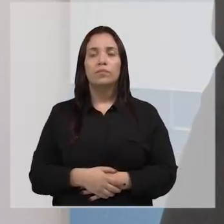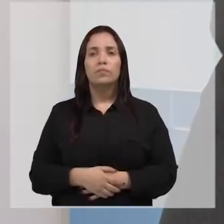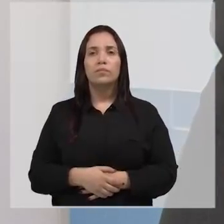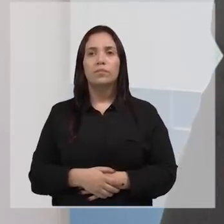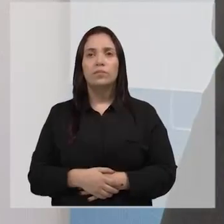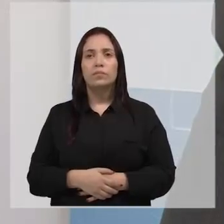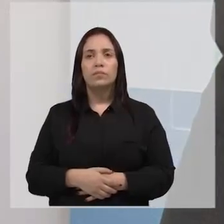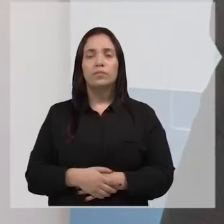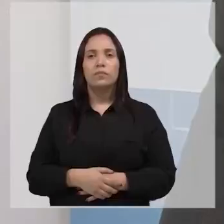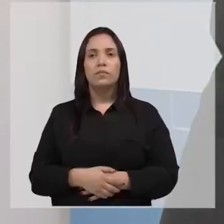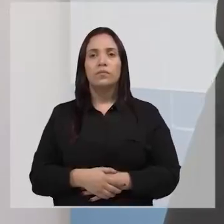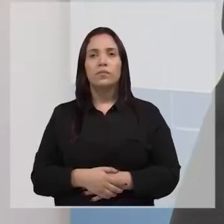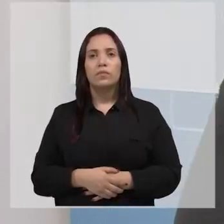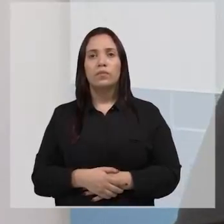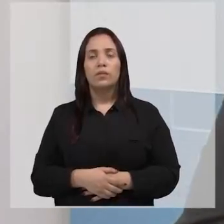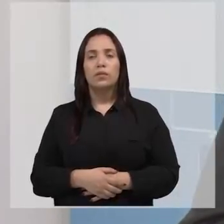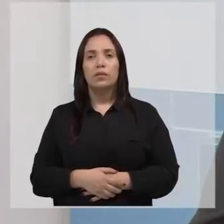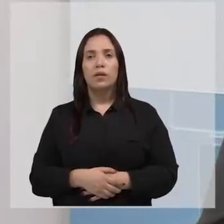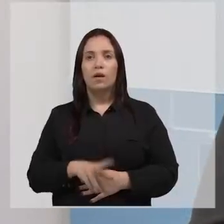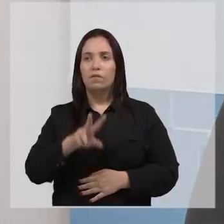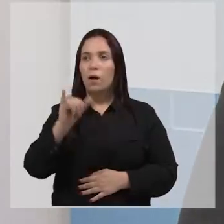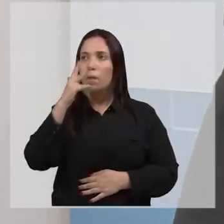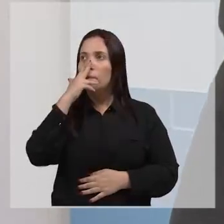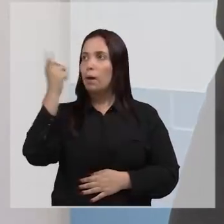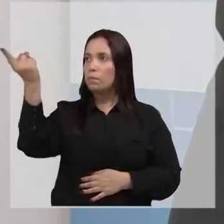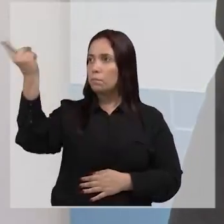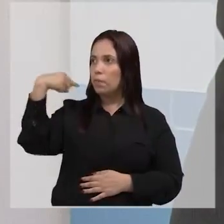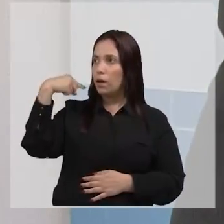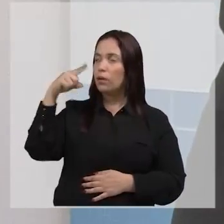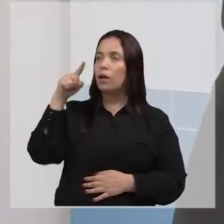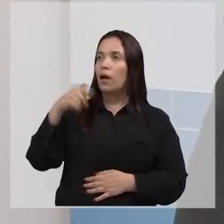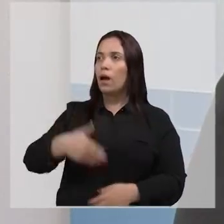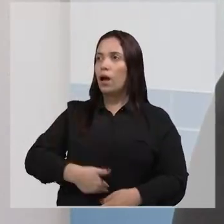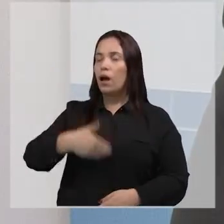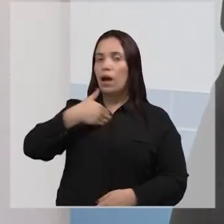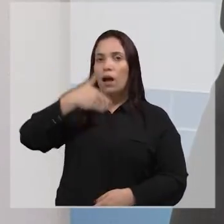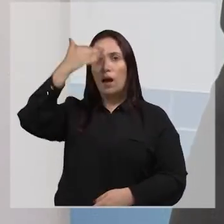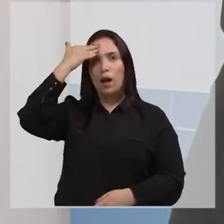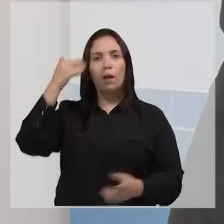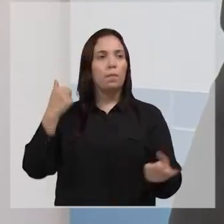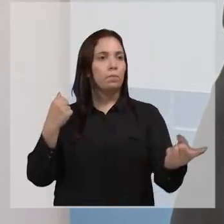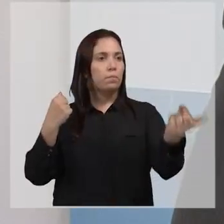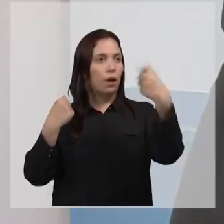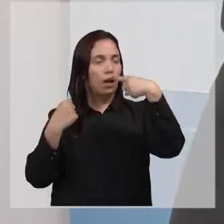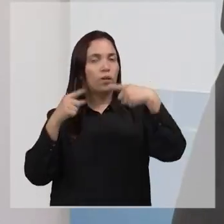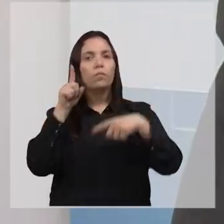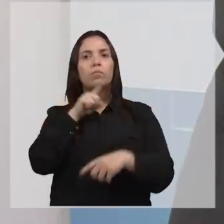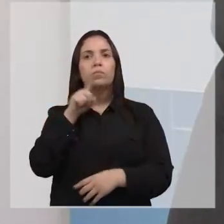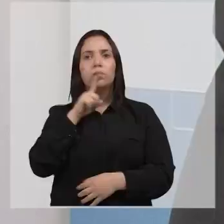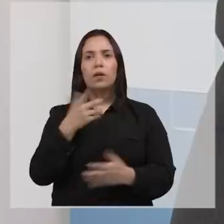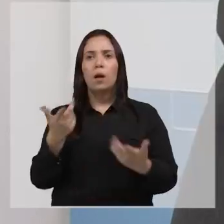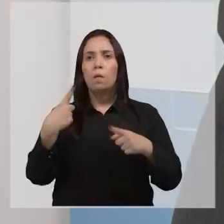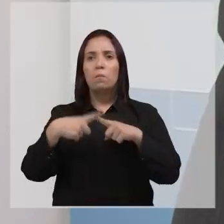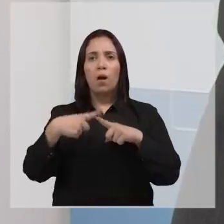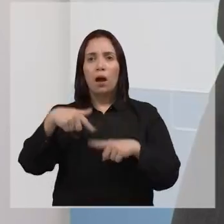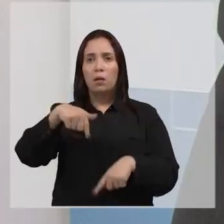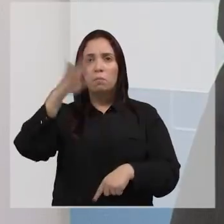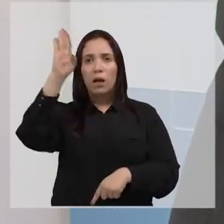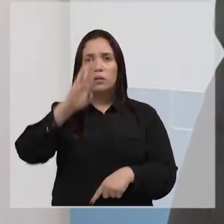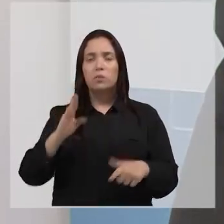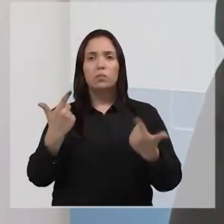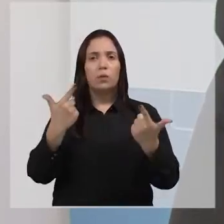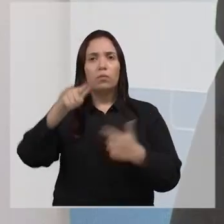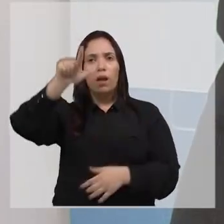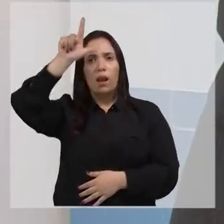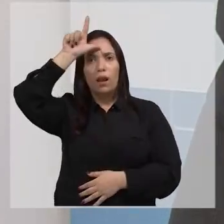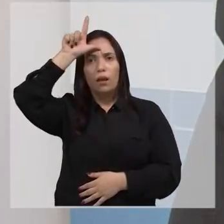Daqui a pouco nós vamos ser mandados por árabes e americanos aqui, porque a nossa liderança, ela não tem um pingo de sensatez